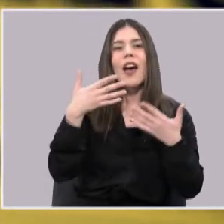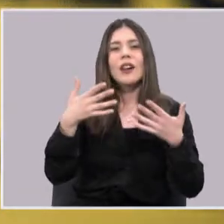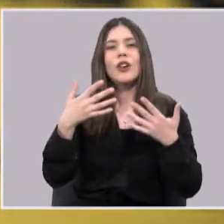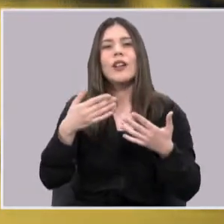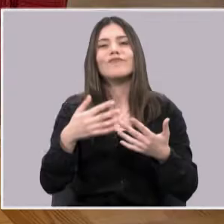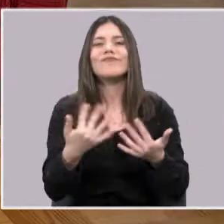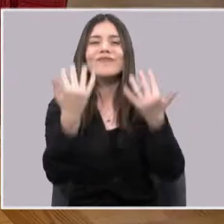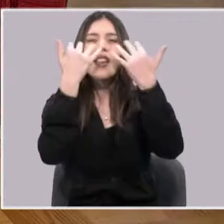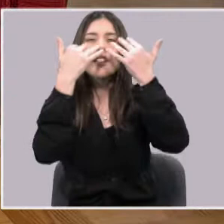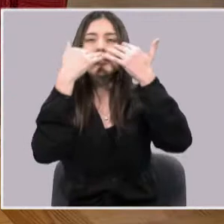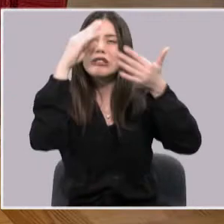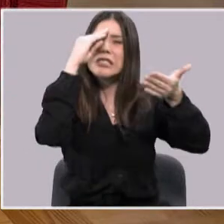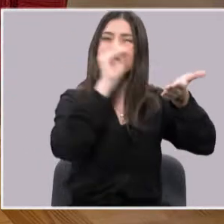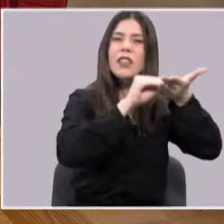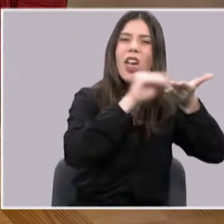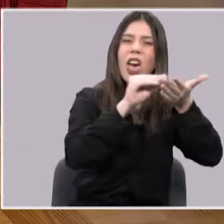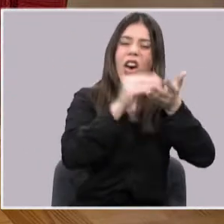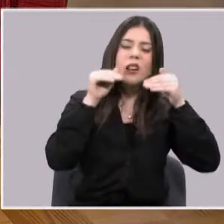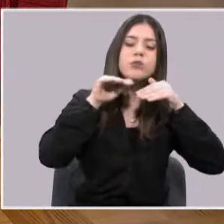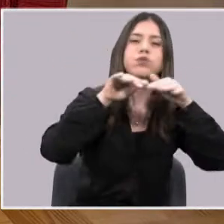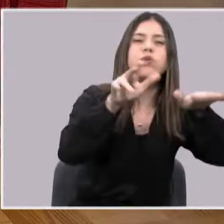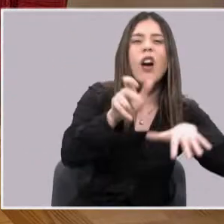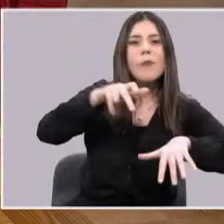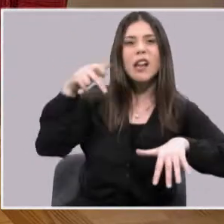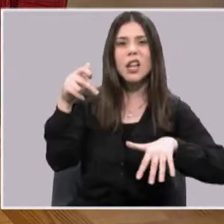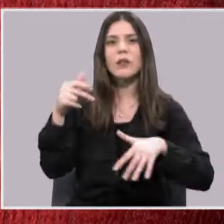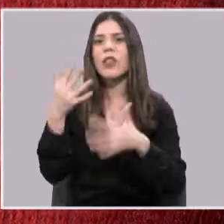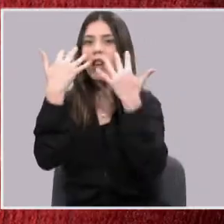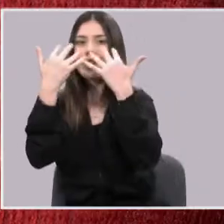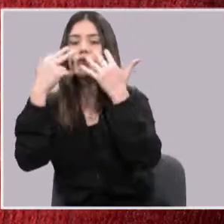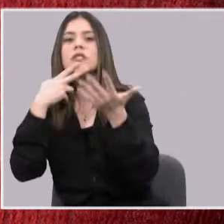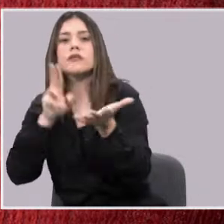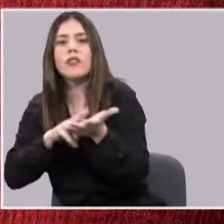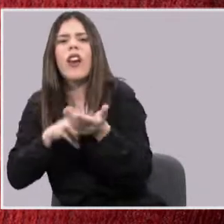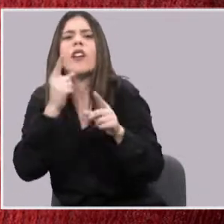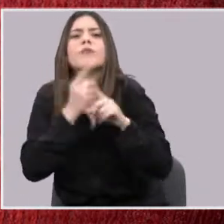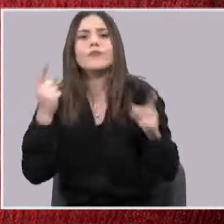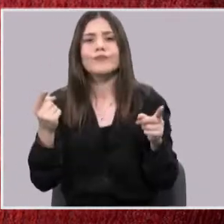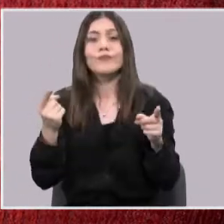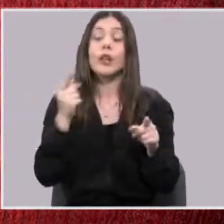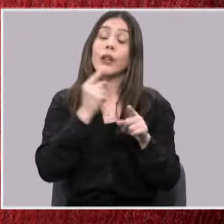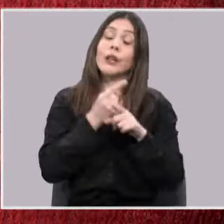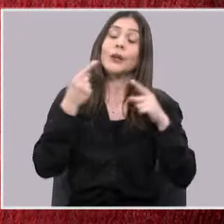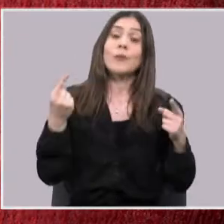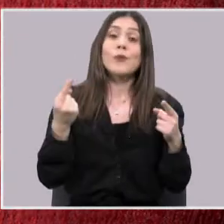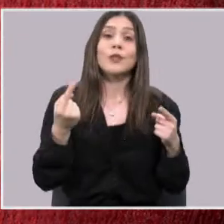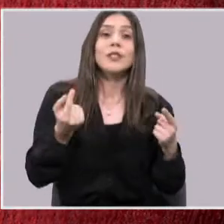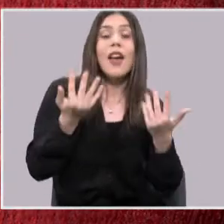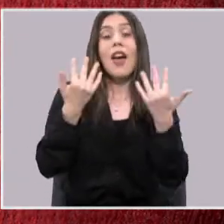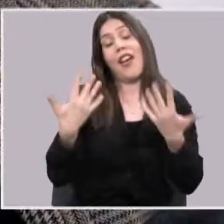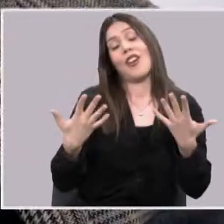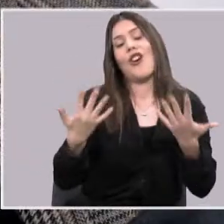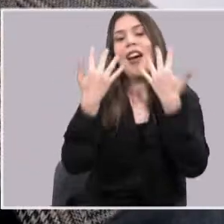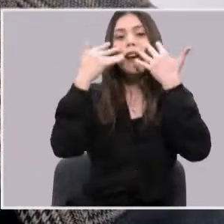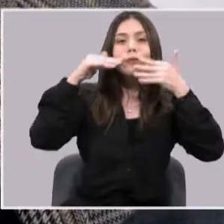Há esta tendência para as notícias falsas se propagarem mais rapidamente que as notícias verdadeiras. Por que é que isto acontece? Porque a capacidade